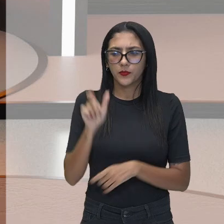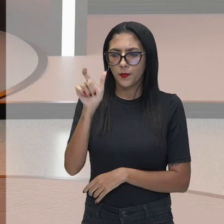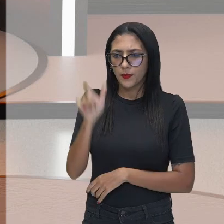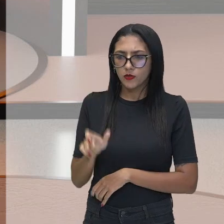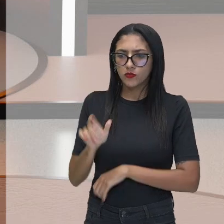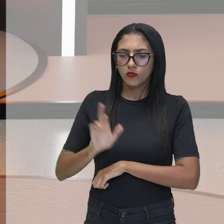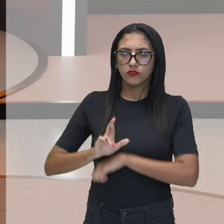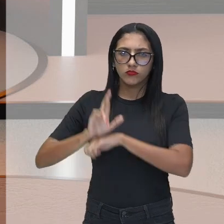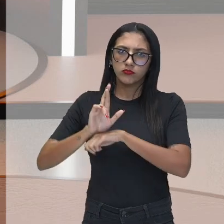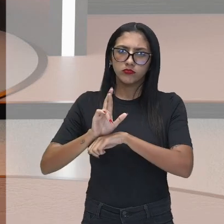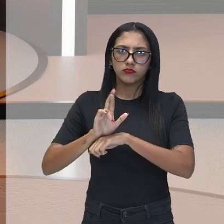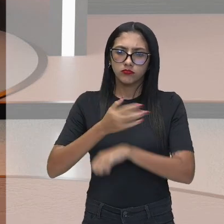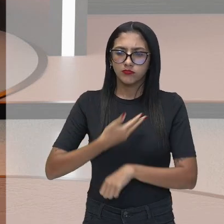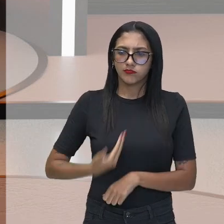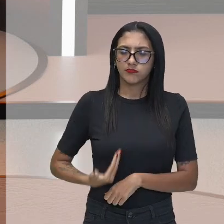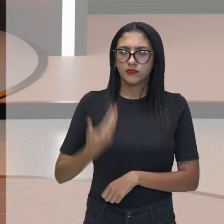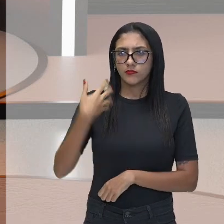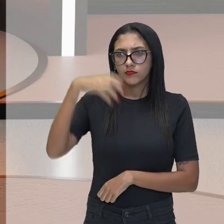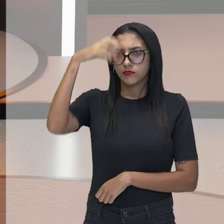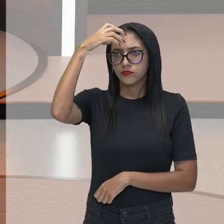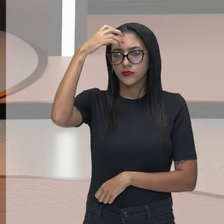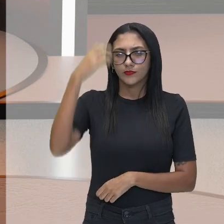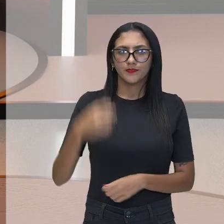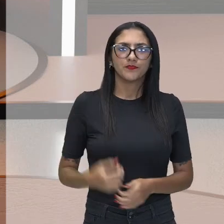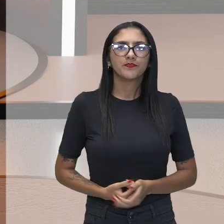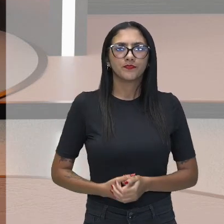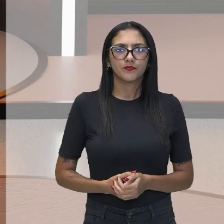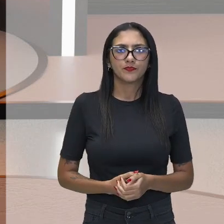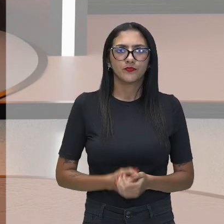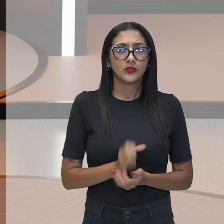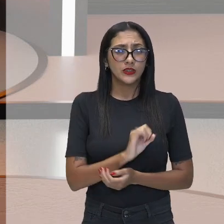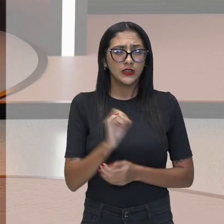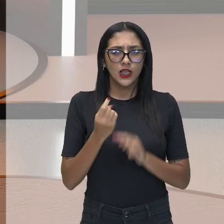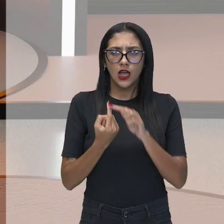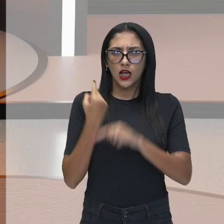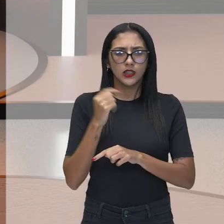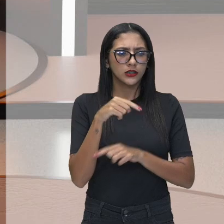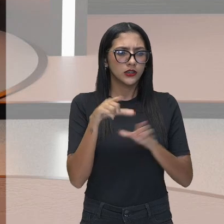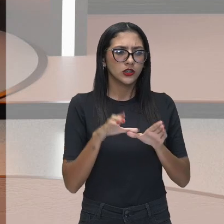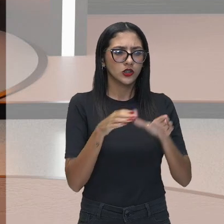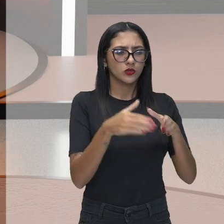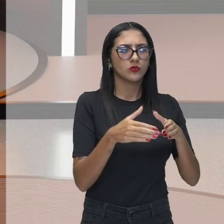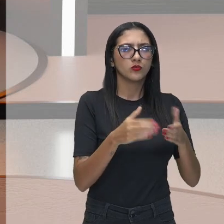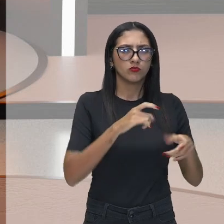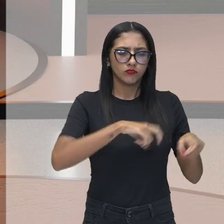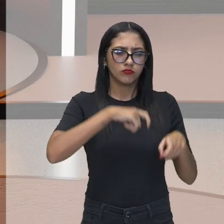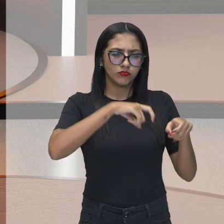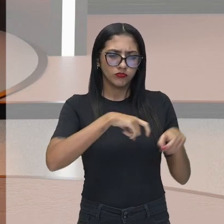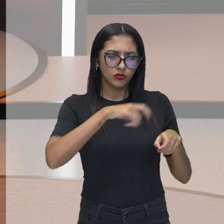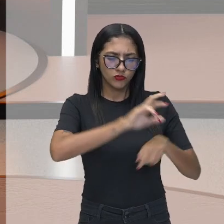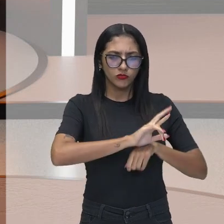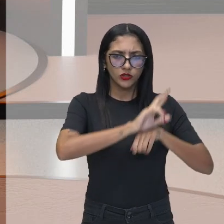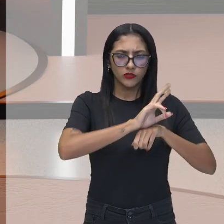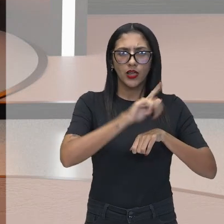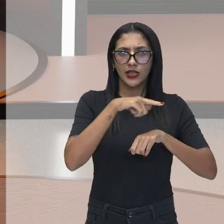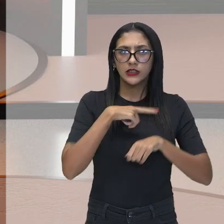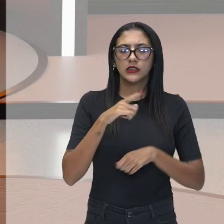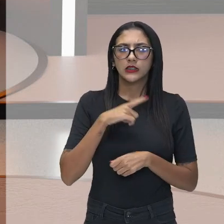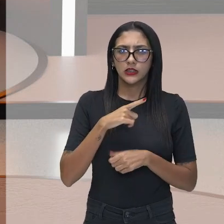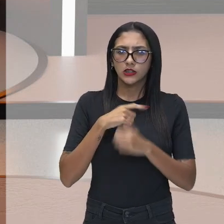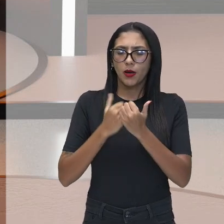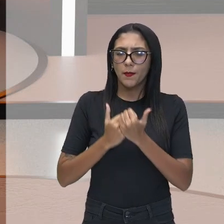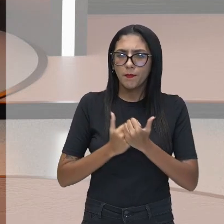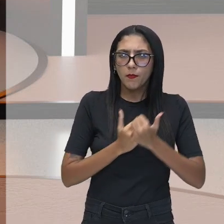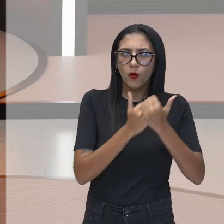imperador. Então, se esses cafeicultores antes formavam uma base política forte, sólida, que apoiava a